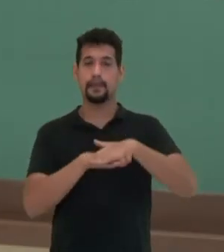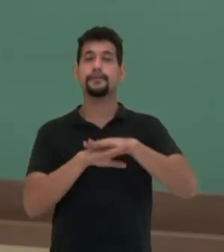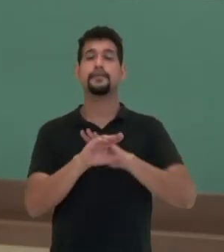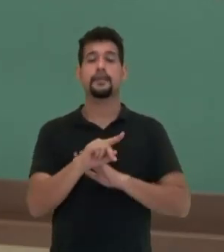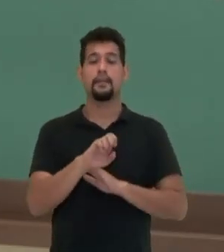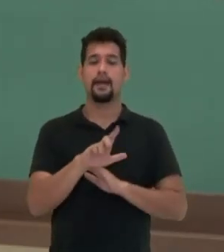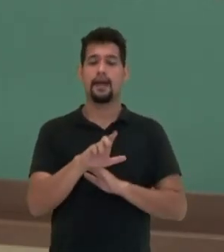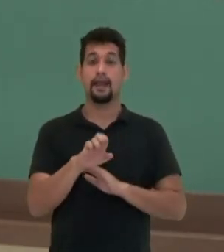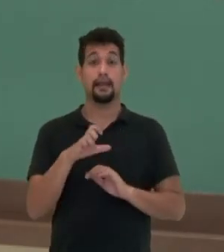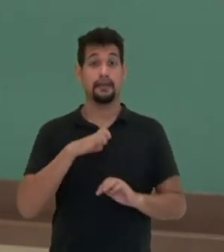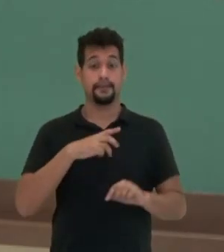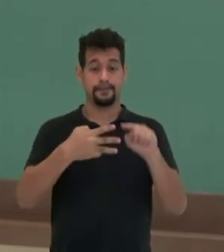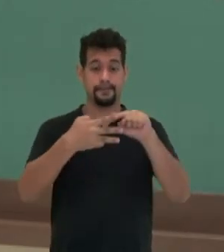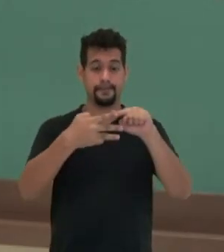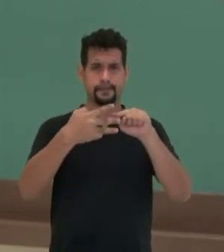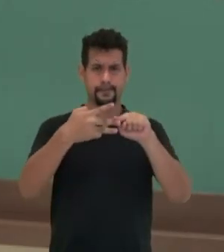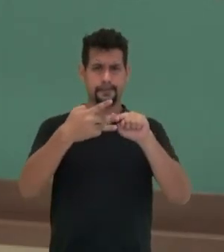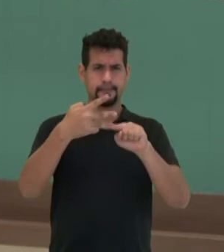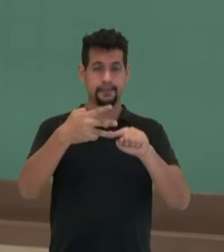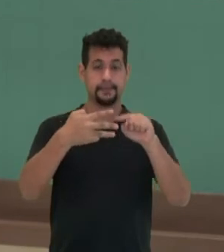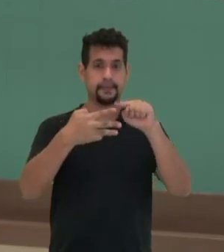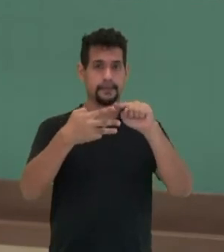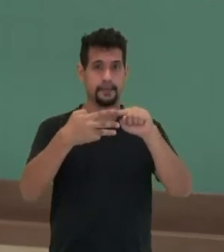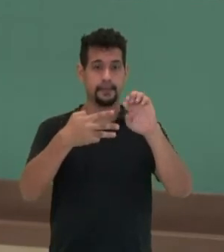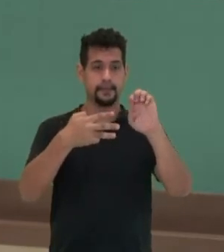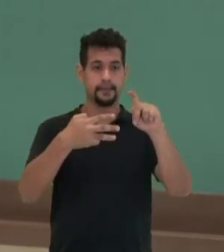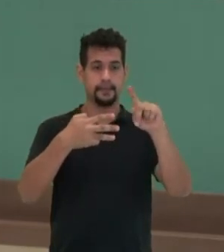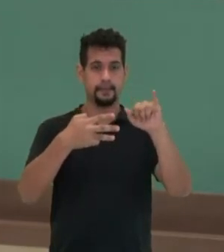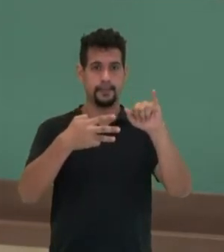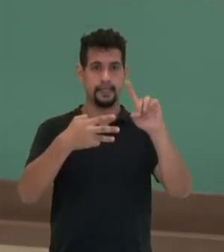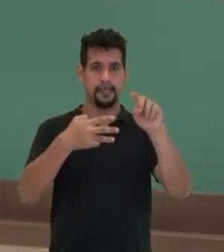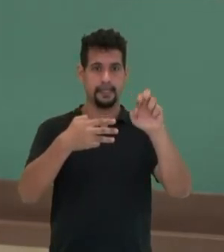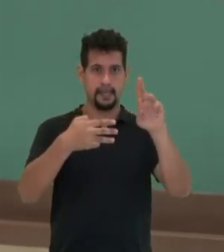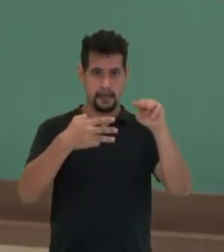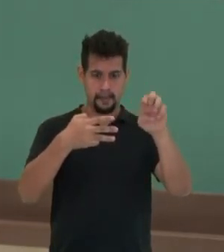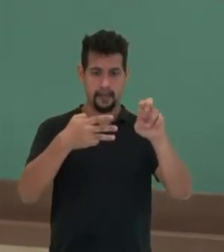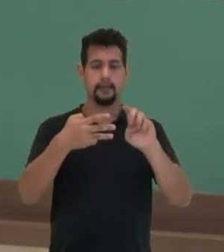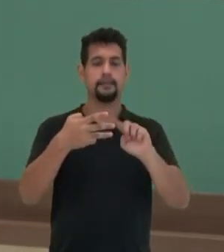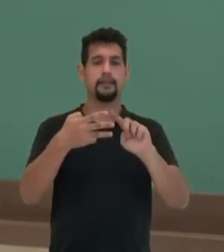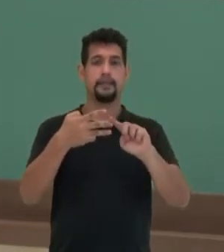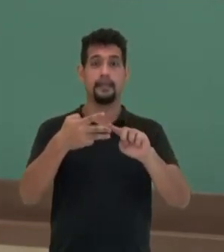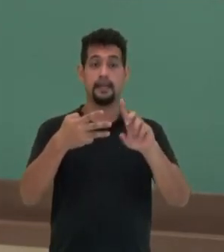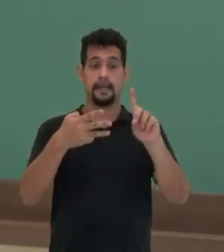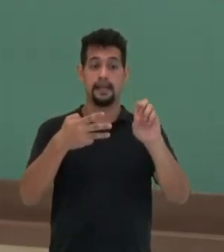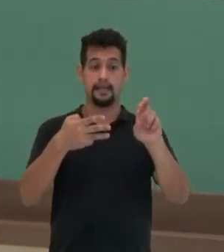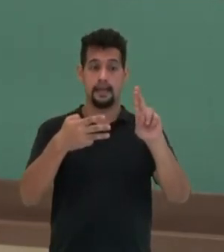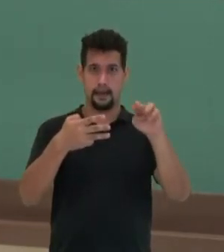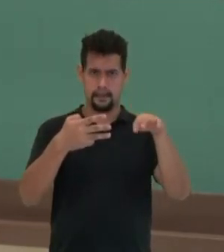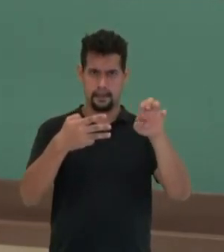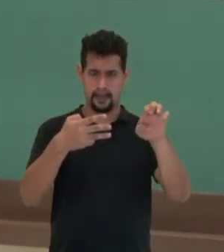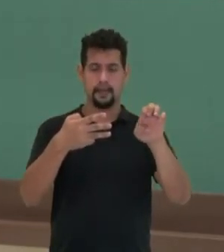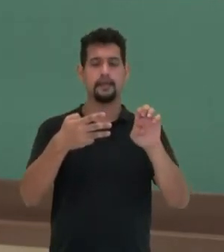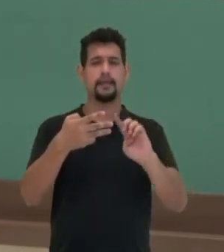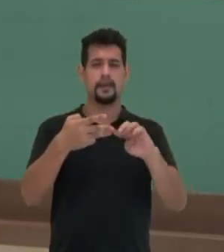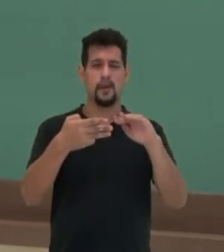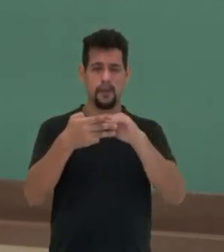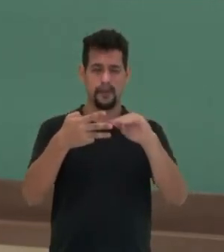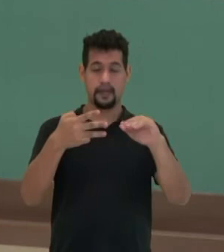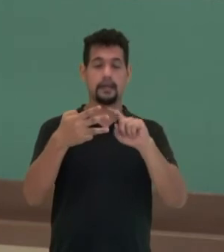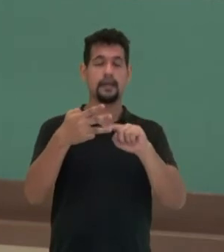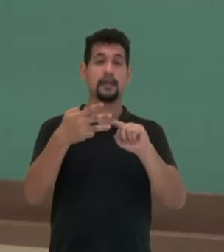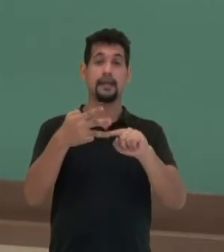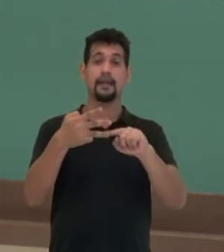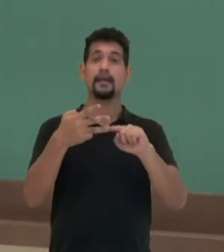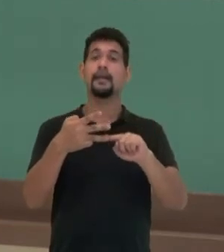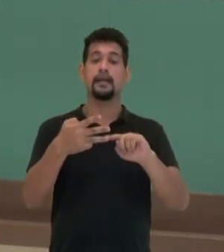A nossa pele é formada por três tecidos. Tem a epiderme, que é a parte superior, tem a derme, que é tecido conjuntivo,